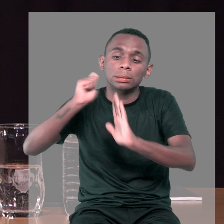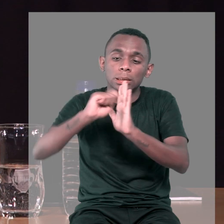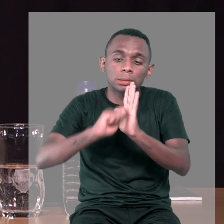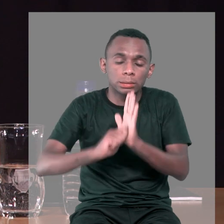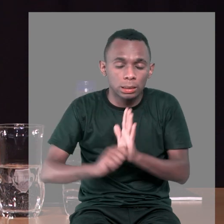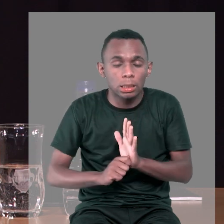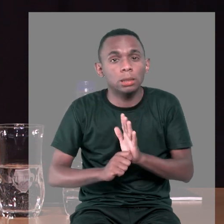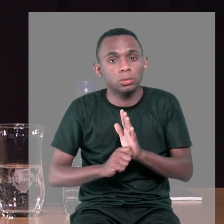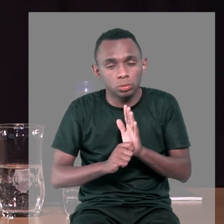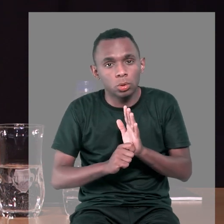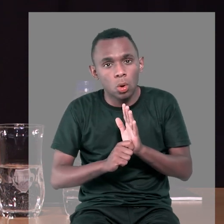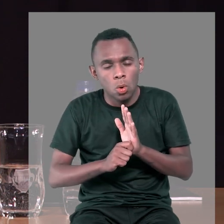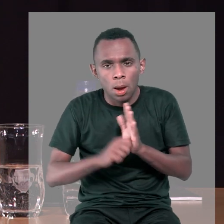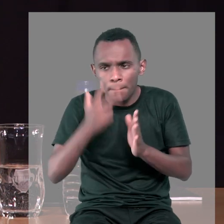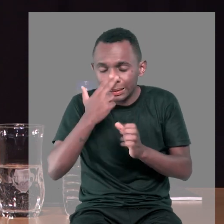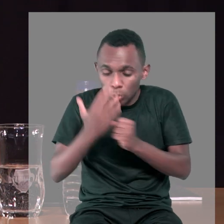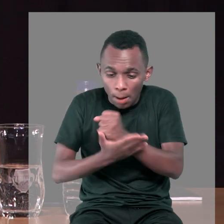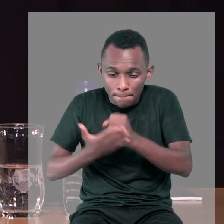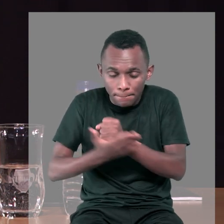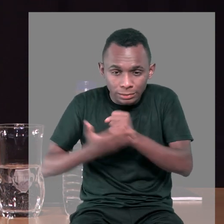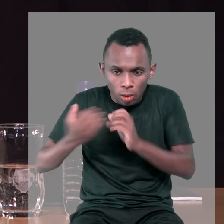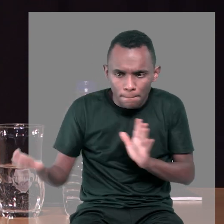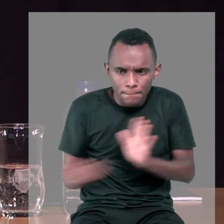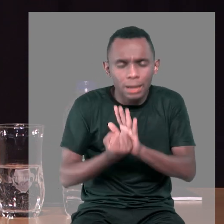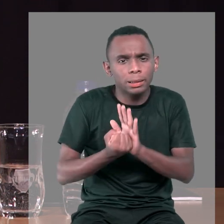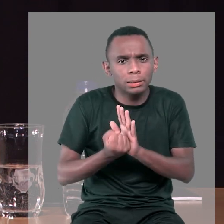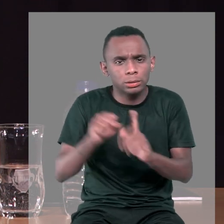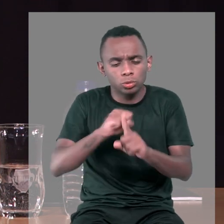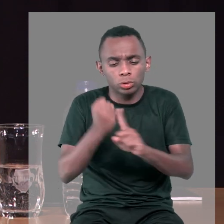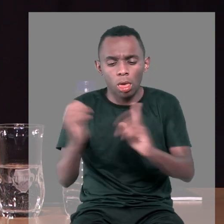não precisamos de uma organização demoníaca